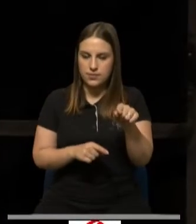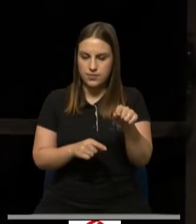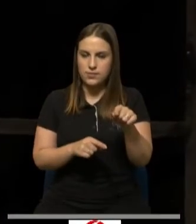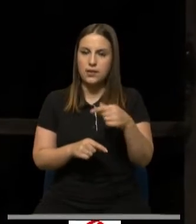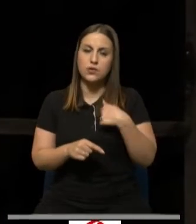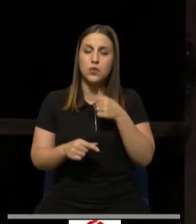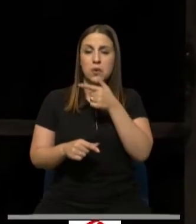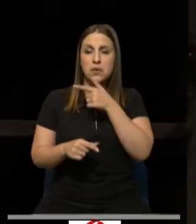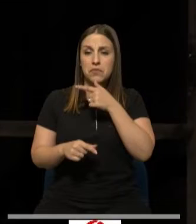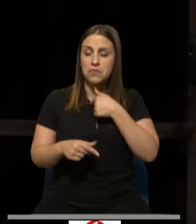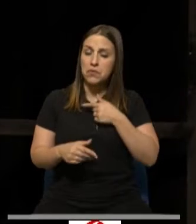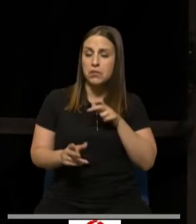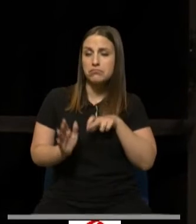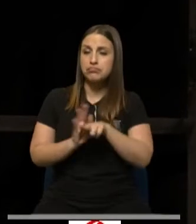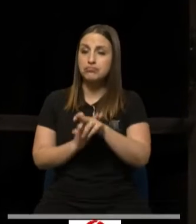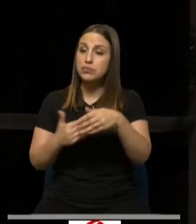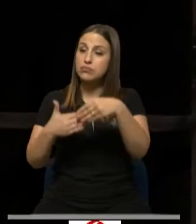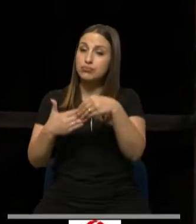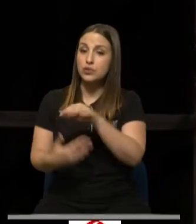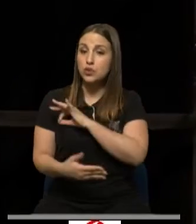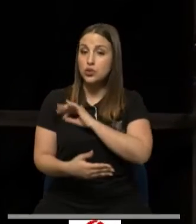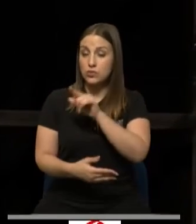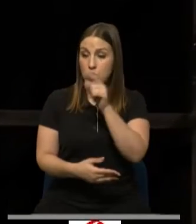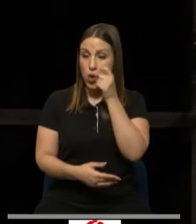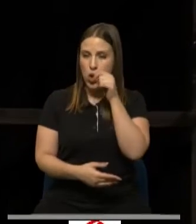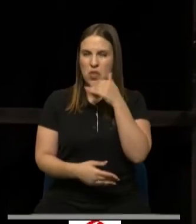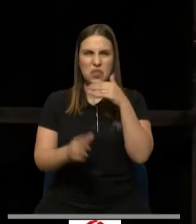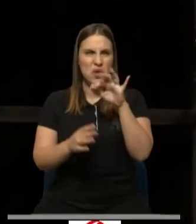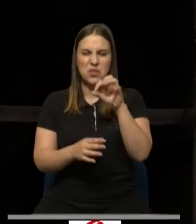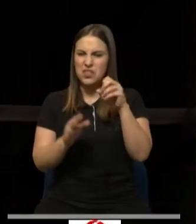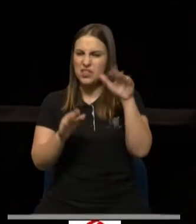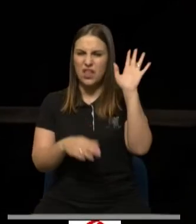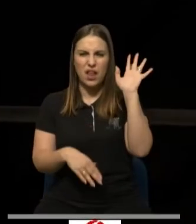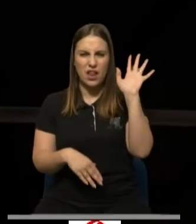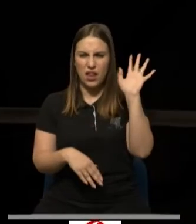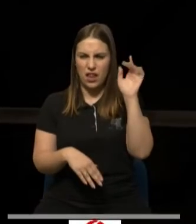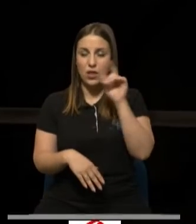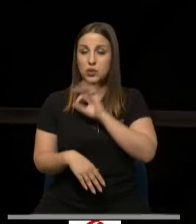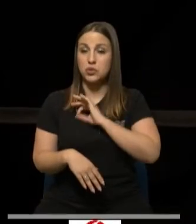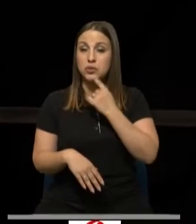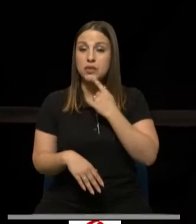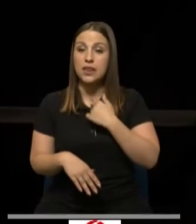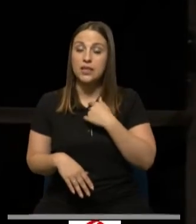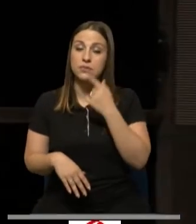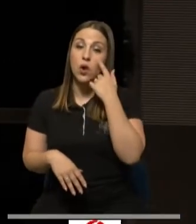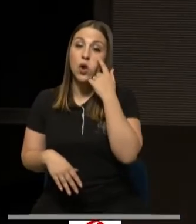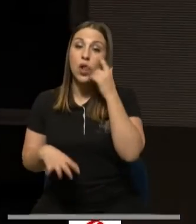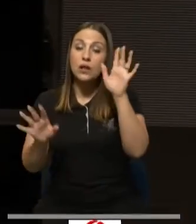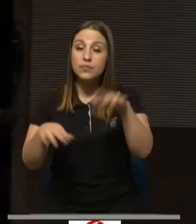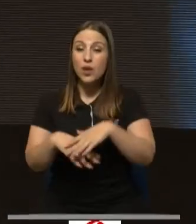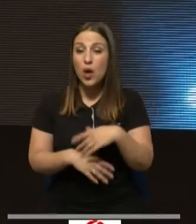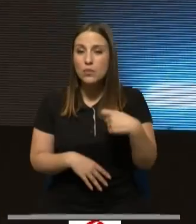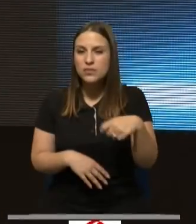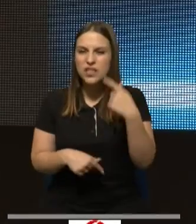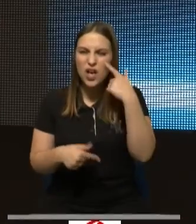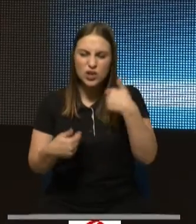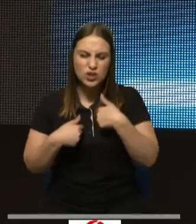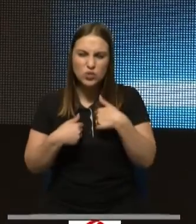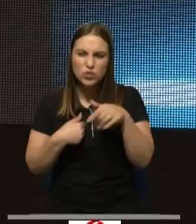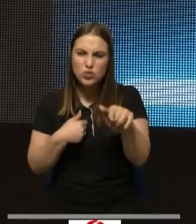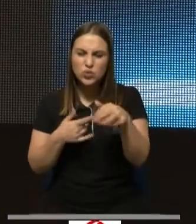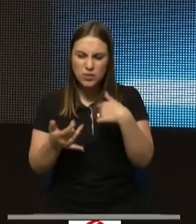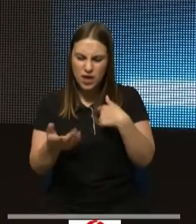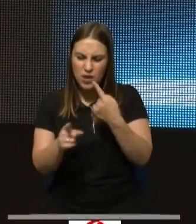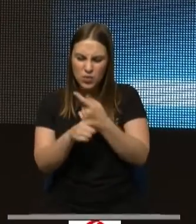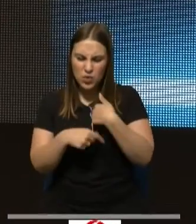da vacinação em Lisboa, fui à Apanha de França e entrei num café e estava a cumprimentar um senhor e ele virou-se para mim, tinha 80 e tal anos, penso eu, e virou-se para mim e disse-me: "Oh, Presidente, ajude-me lá aqui que